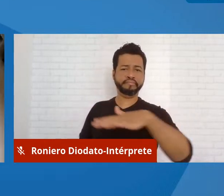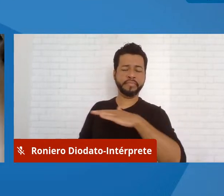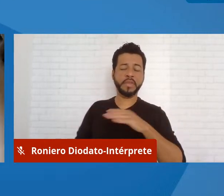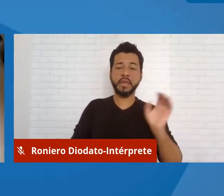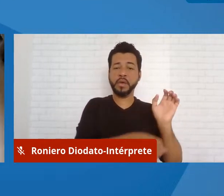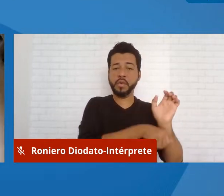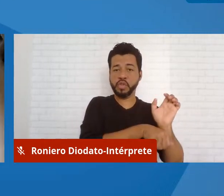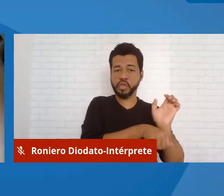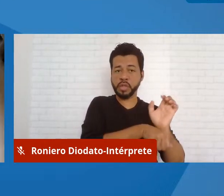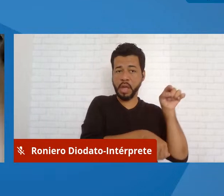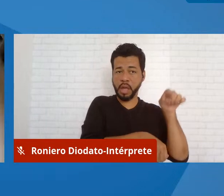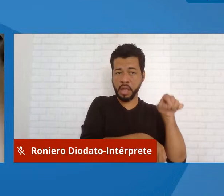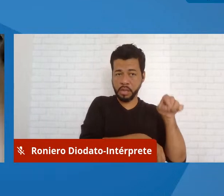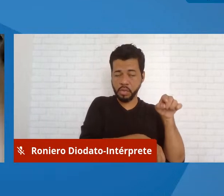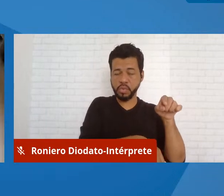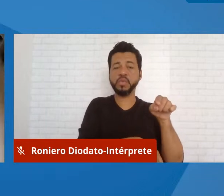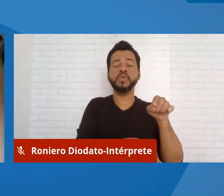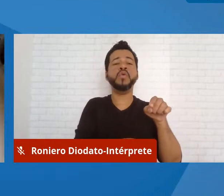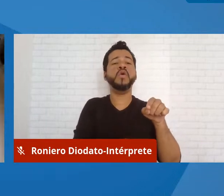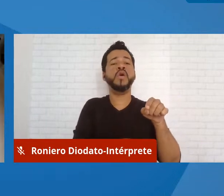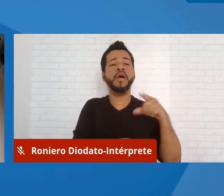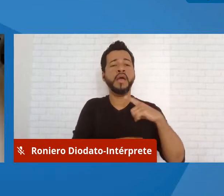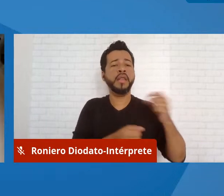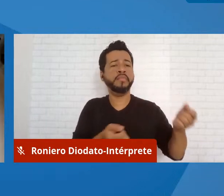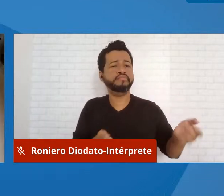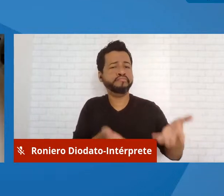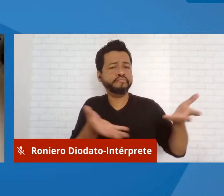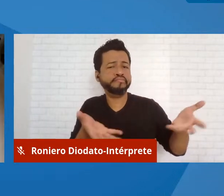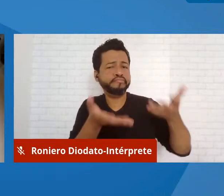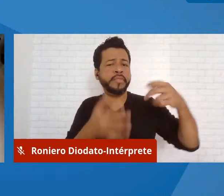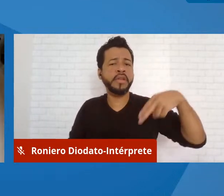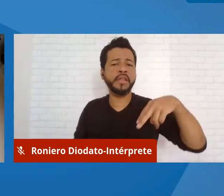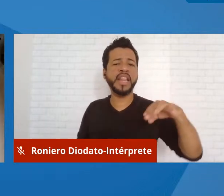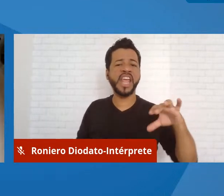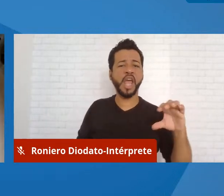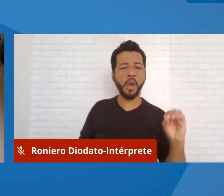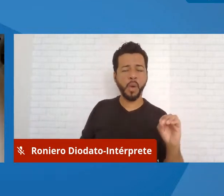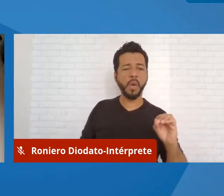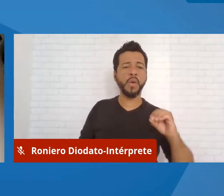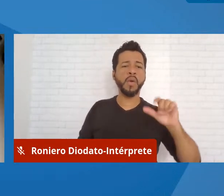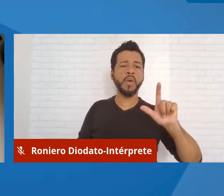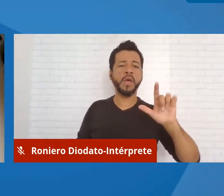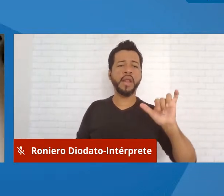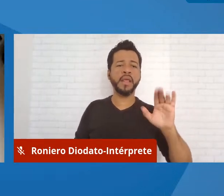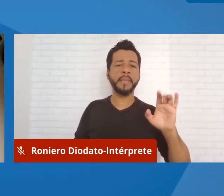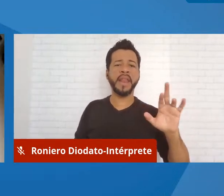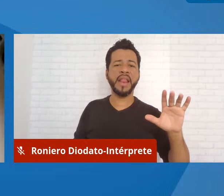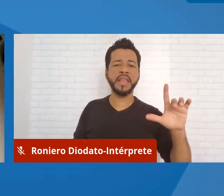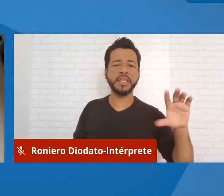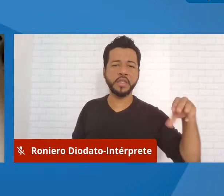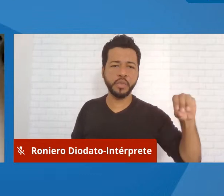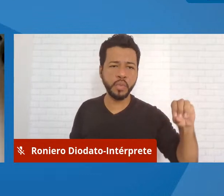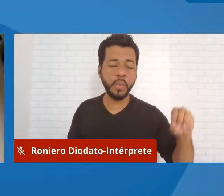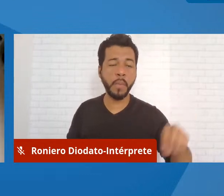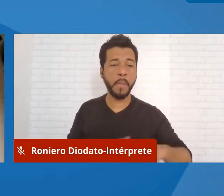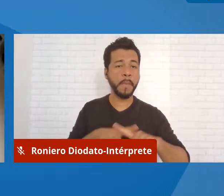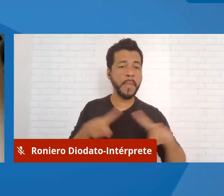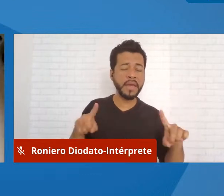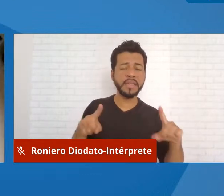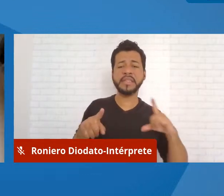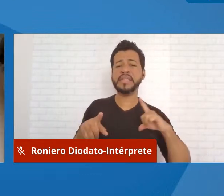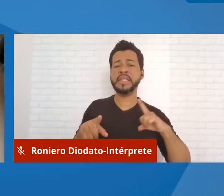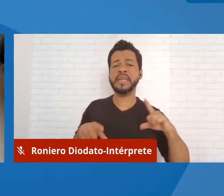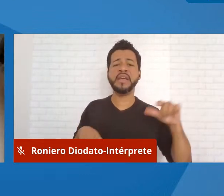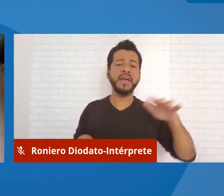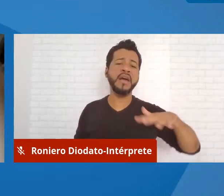promova o neoliberalismo. A esfera democrática que se opõe à esfera mercantil é a esfera pública, em